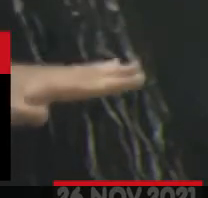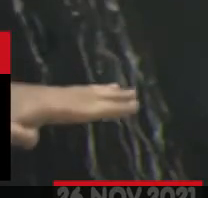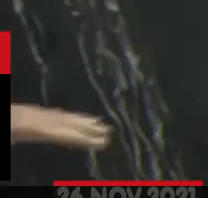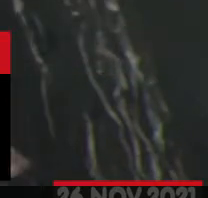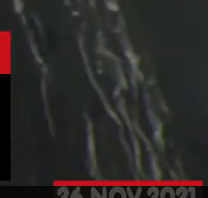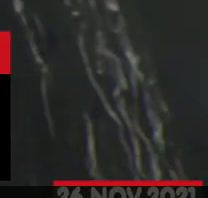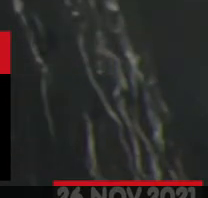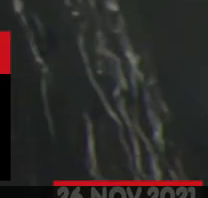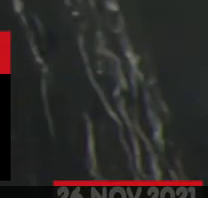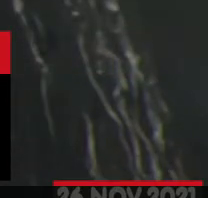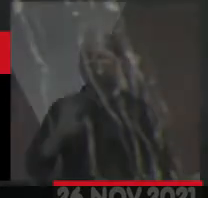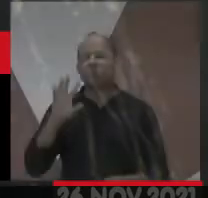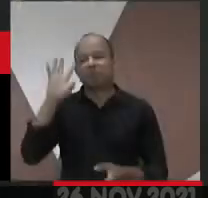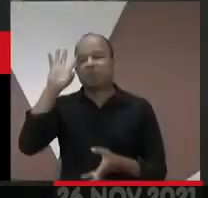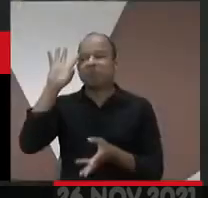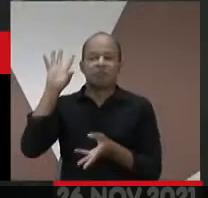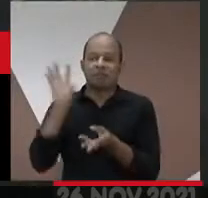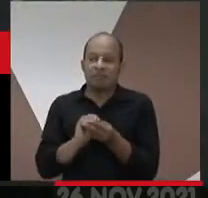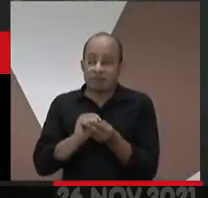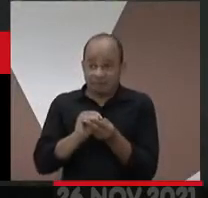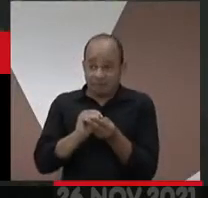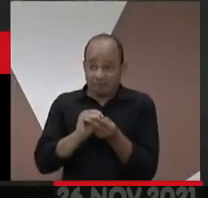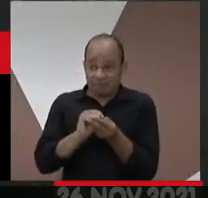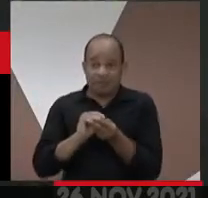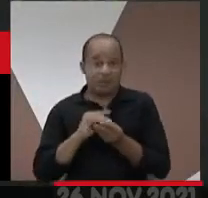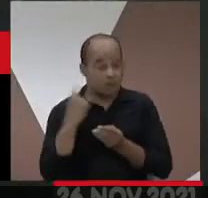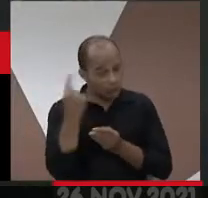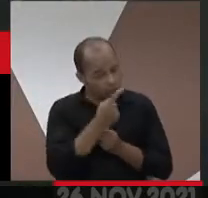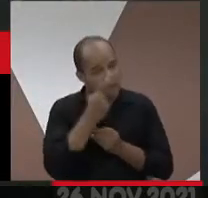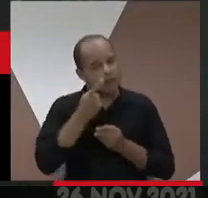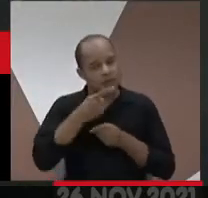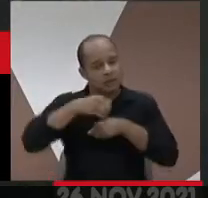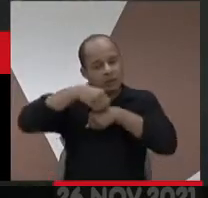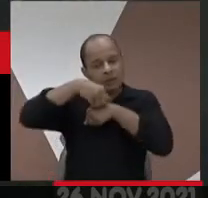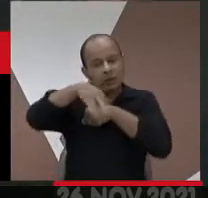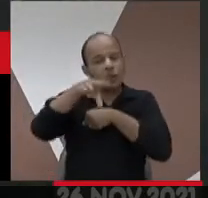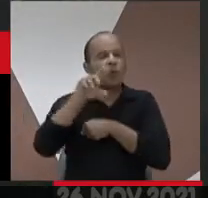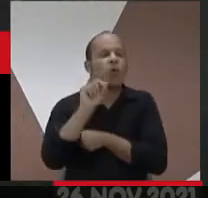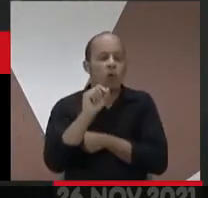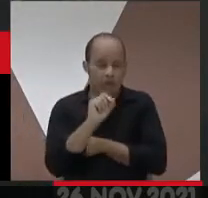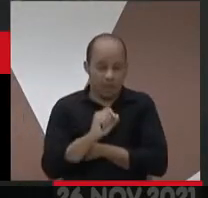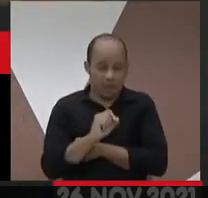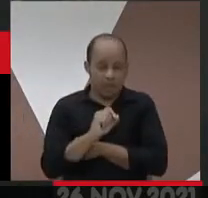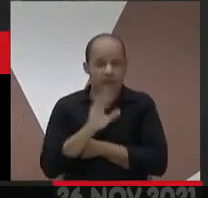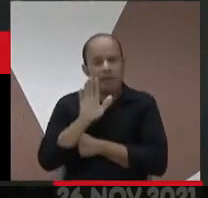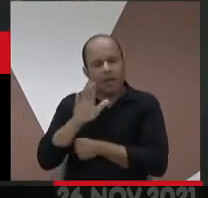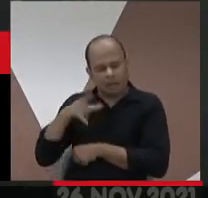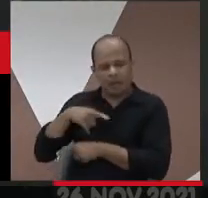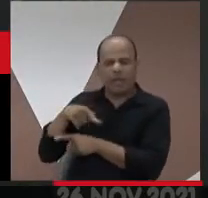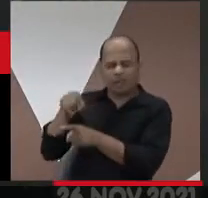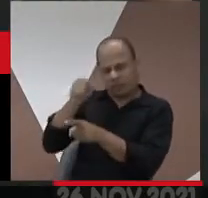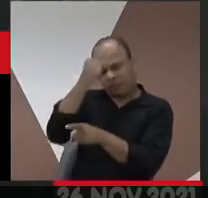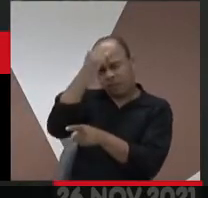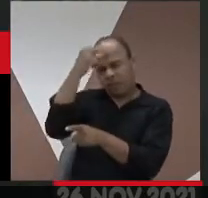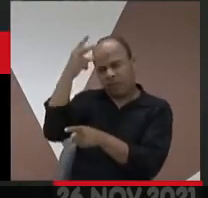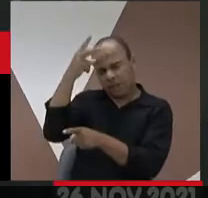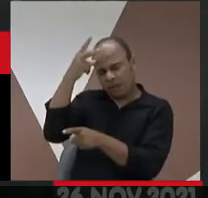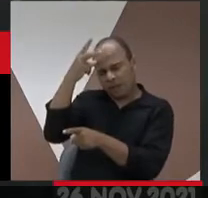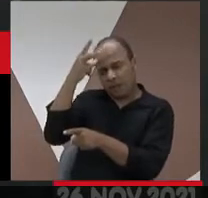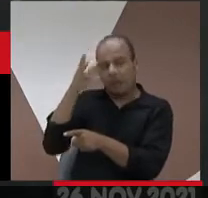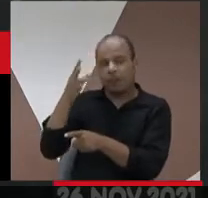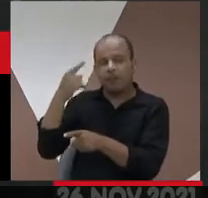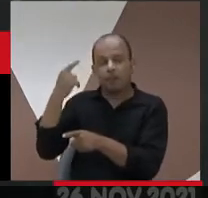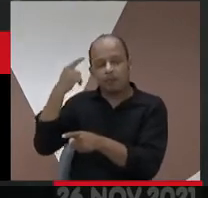esse projeto. Poderia fazer aqui a fala que o Frei Gilvander fez. Mas, visto que tem pessoas como os prefeitos que estão aqui, que pensam de uma maneira